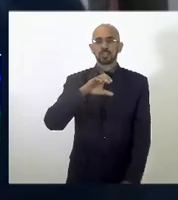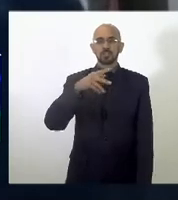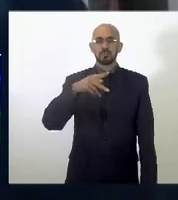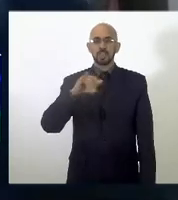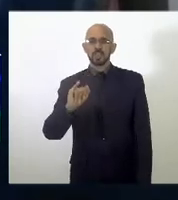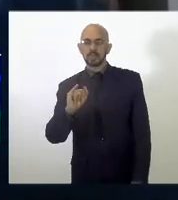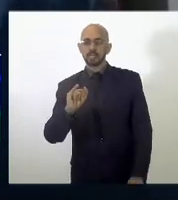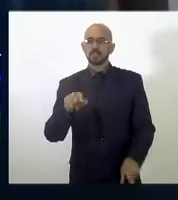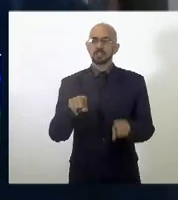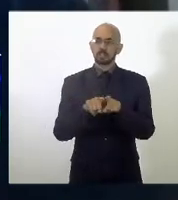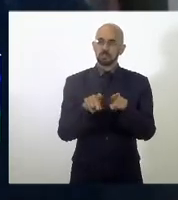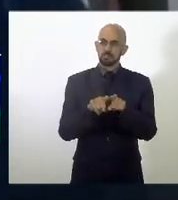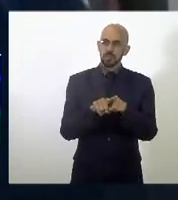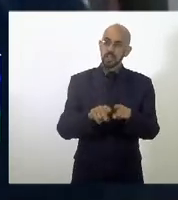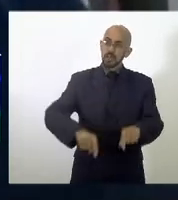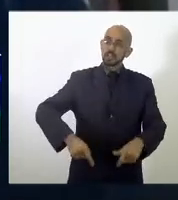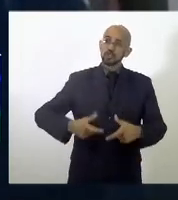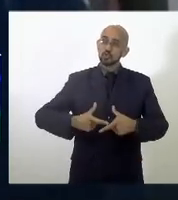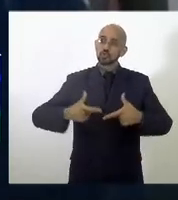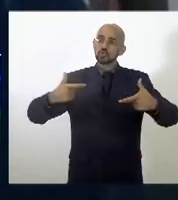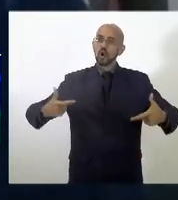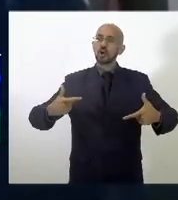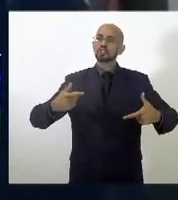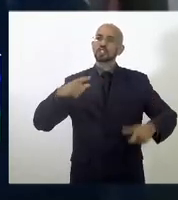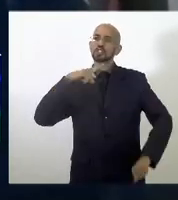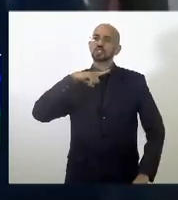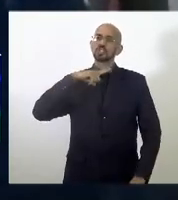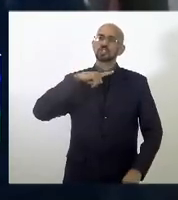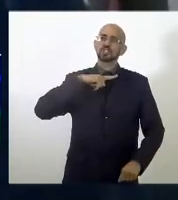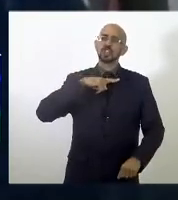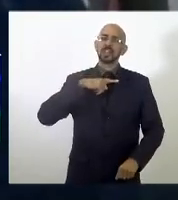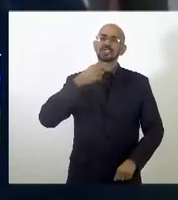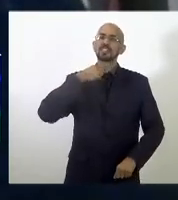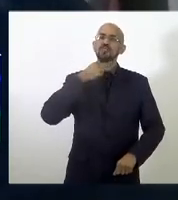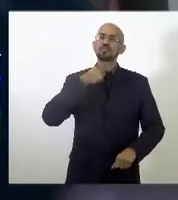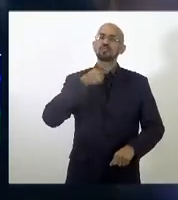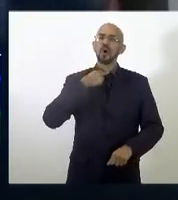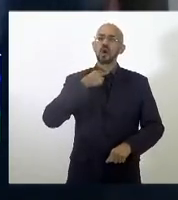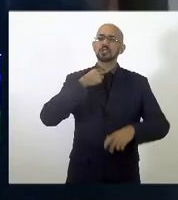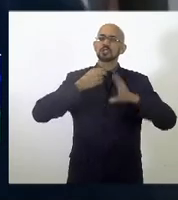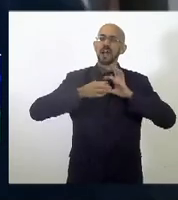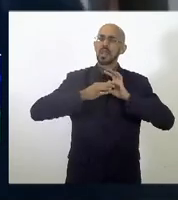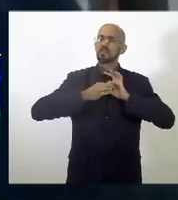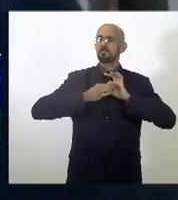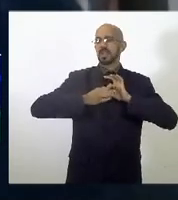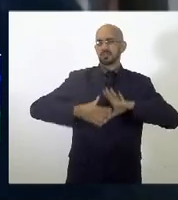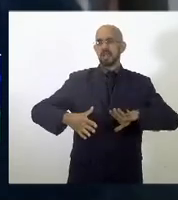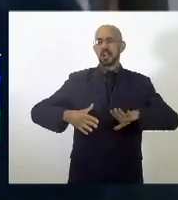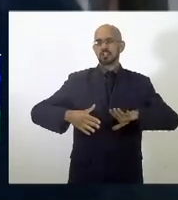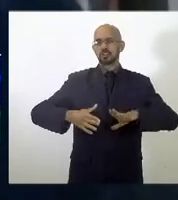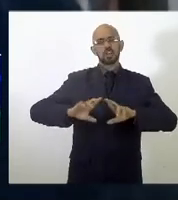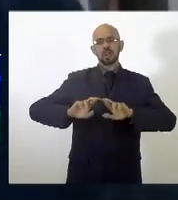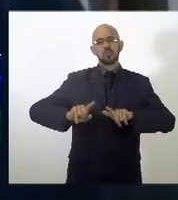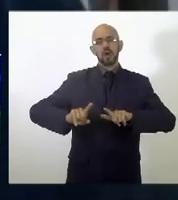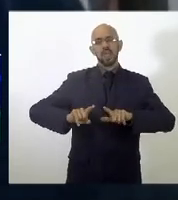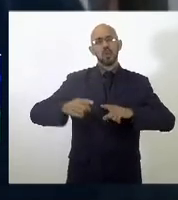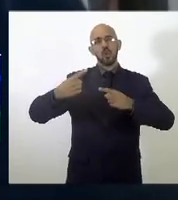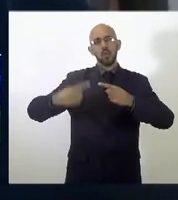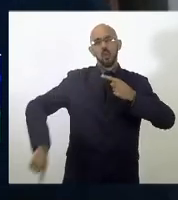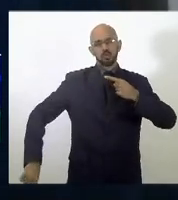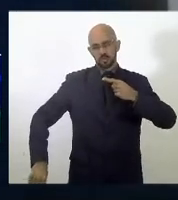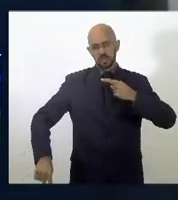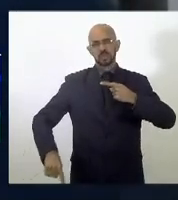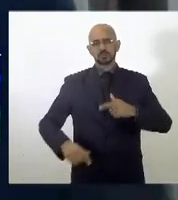Rio a gente tem um rumo a favor da democracia e não que conspire contra a